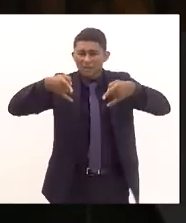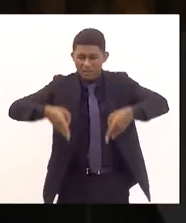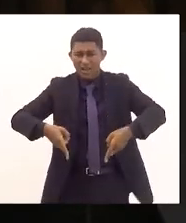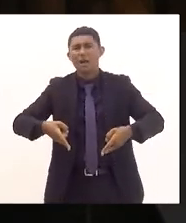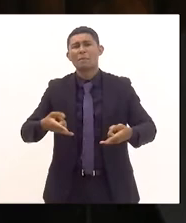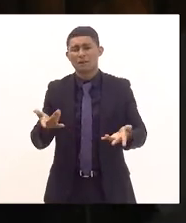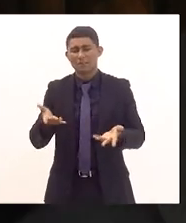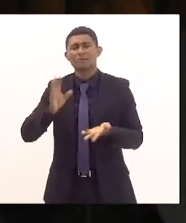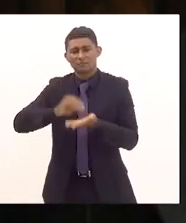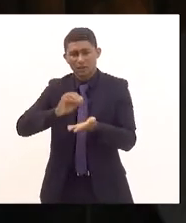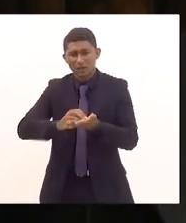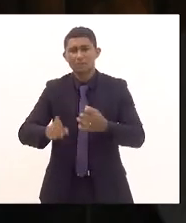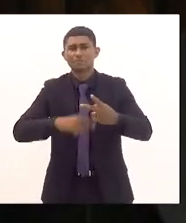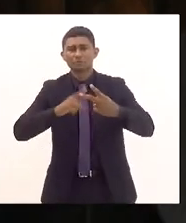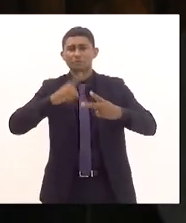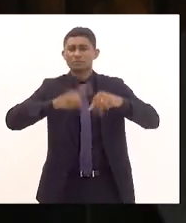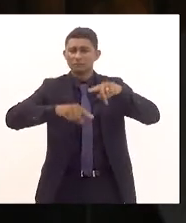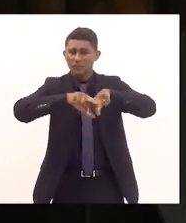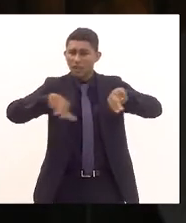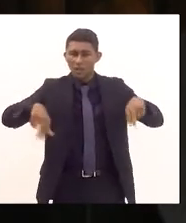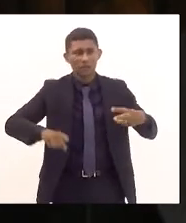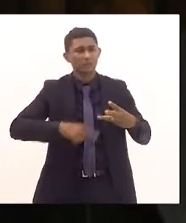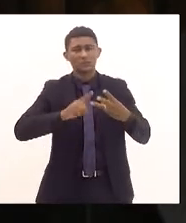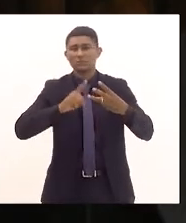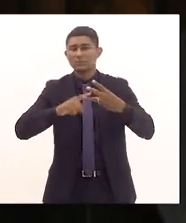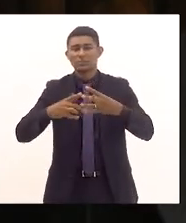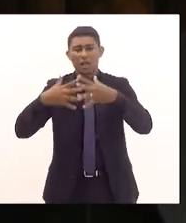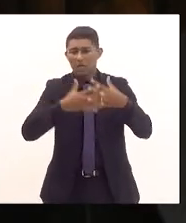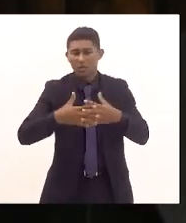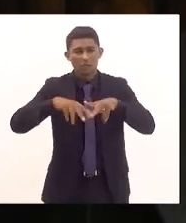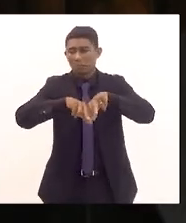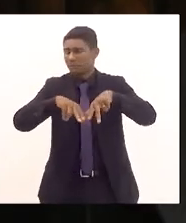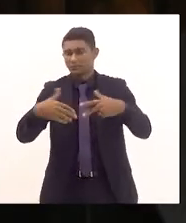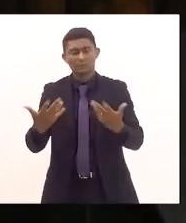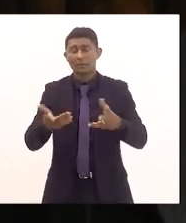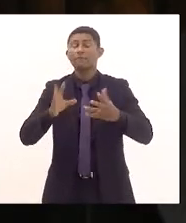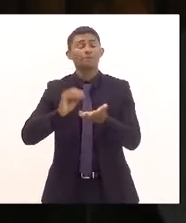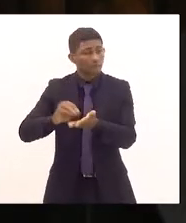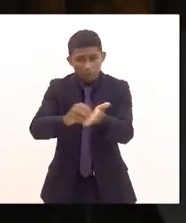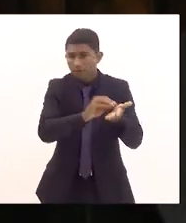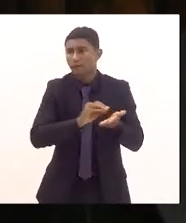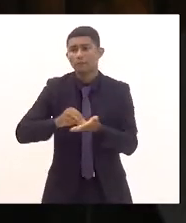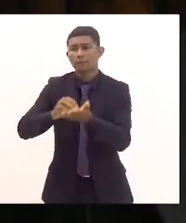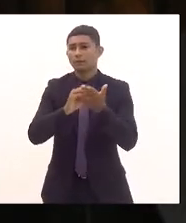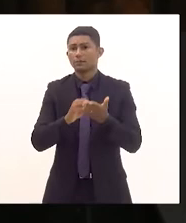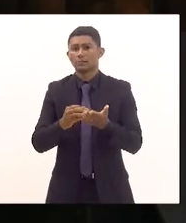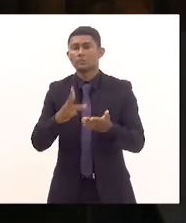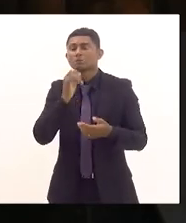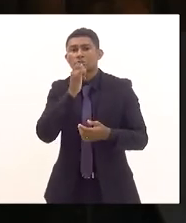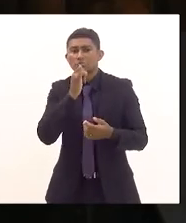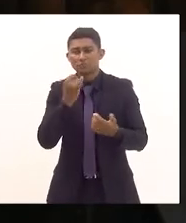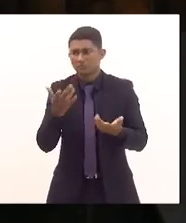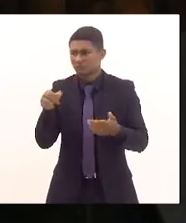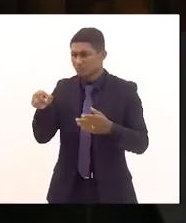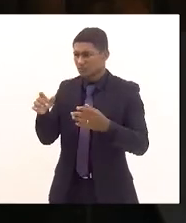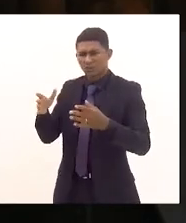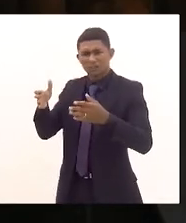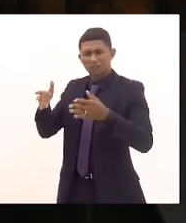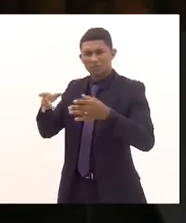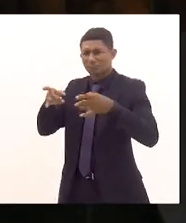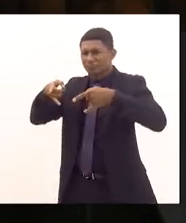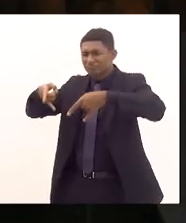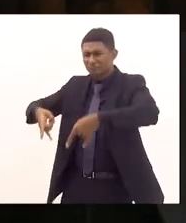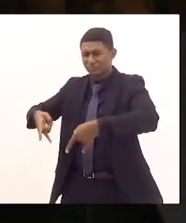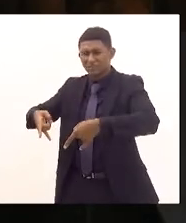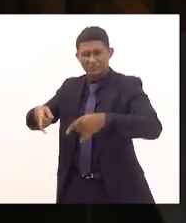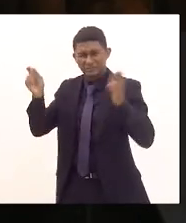parto falta equipamento falta ambulância falta tudo os leitos do centro obstétrico não são camas para parto e isso faz